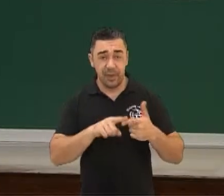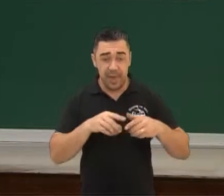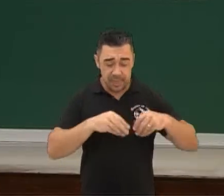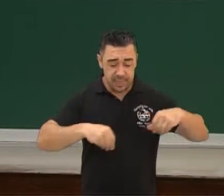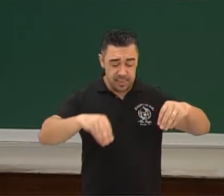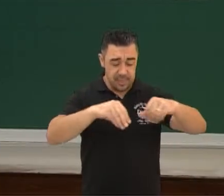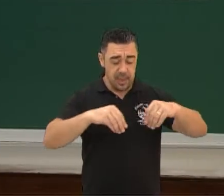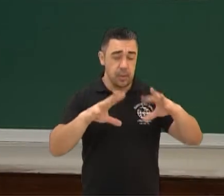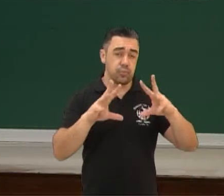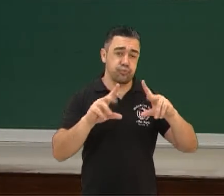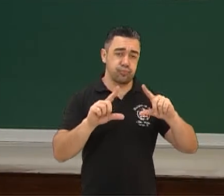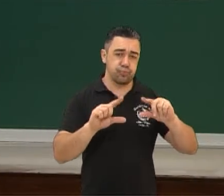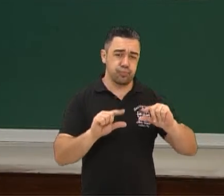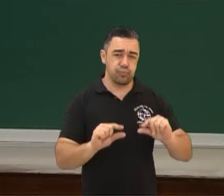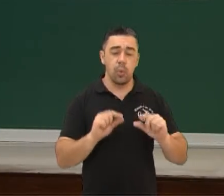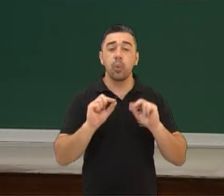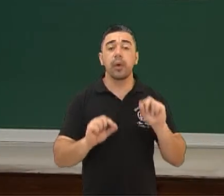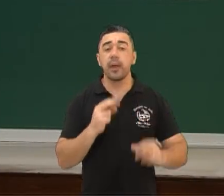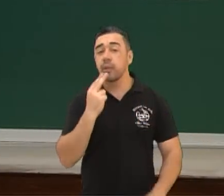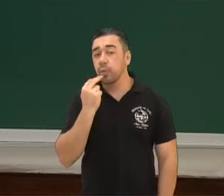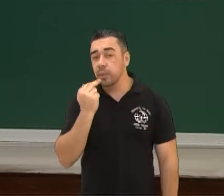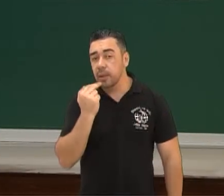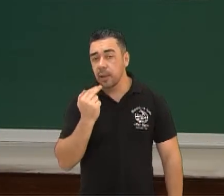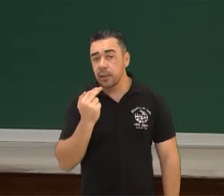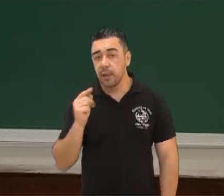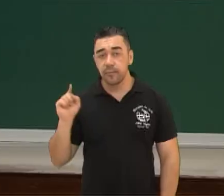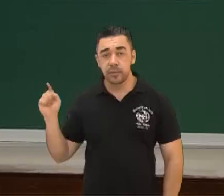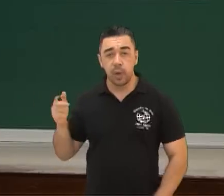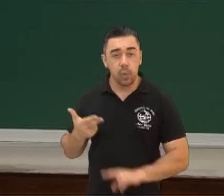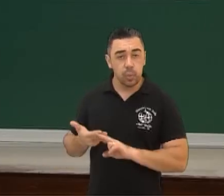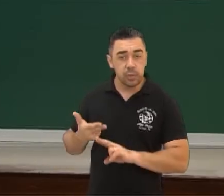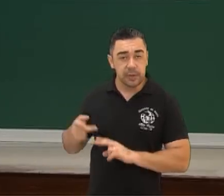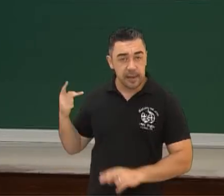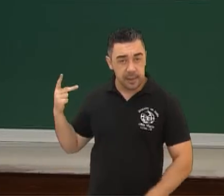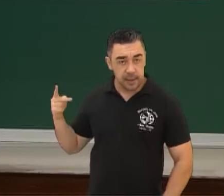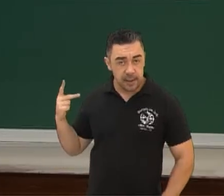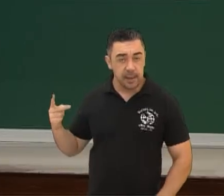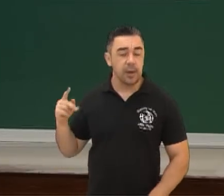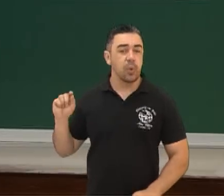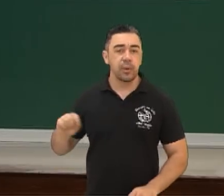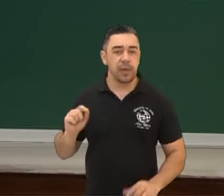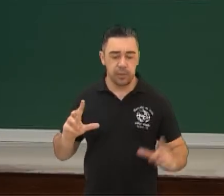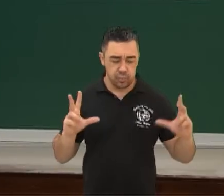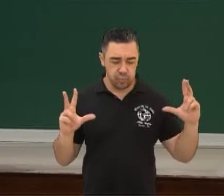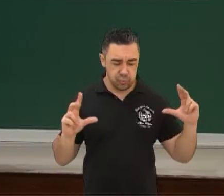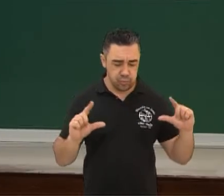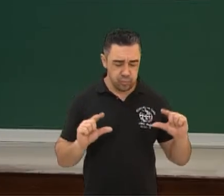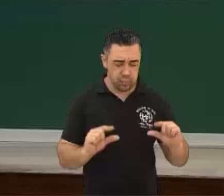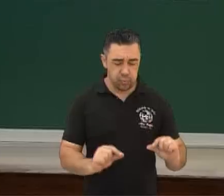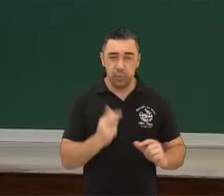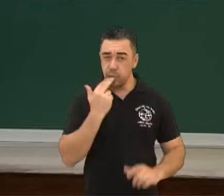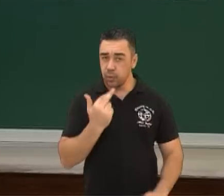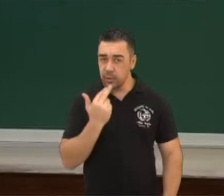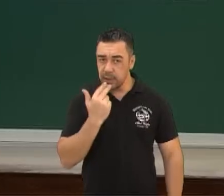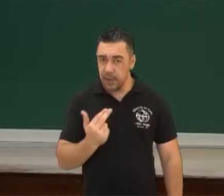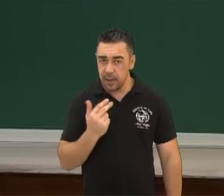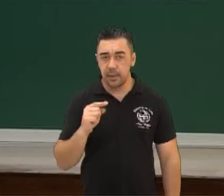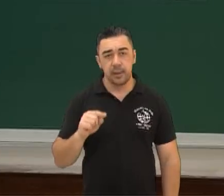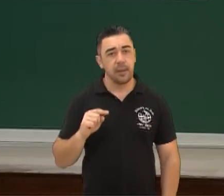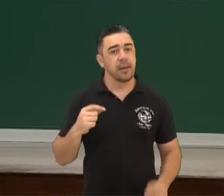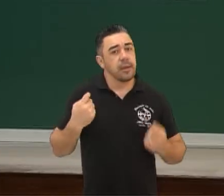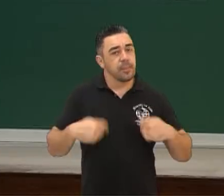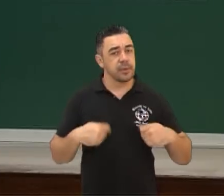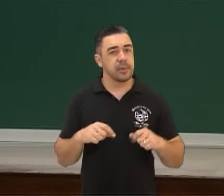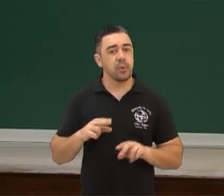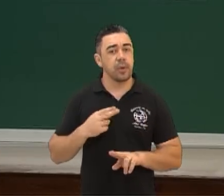do solo, e quando você utiliza essa técnica que reduz os nutrientes do solo, aí você